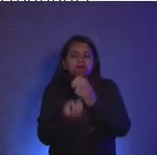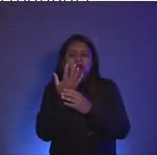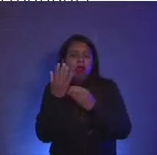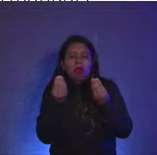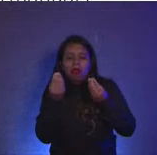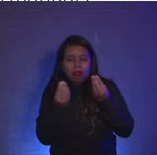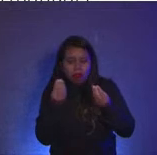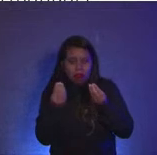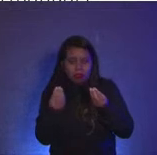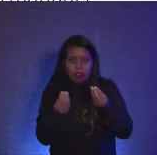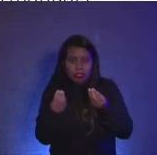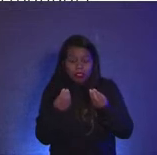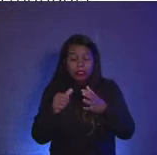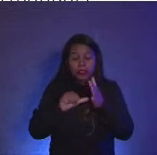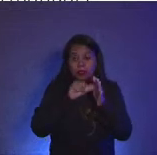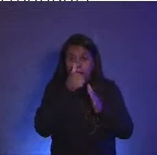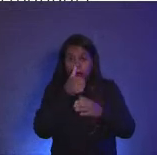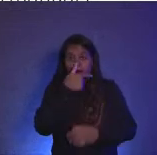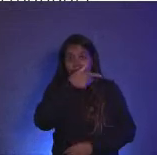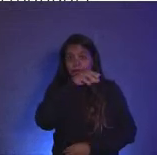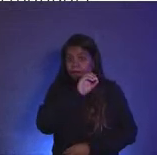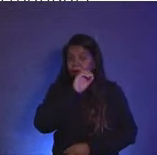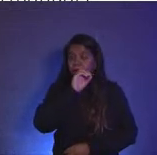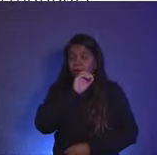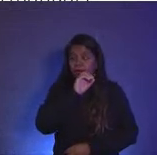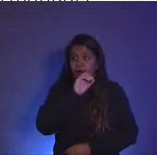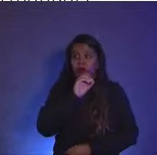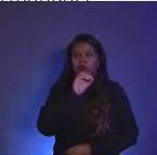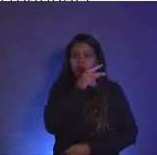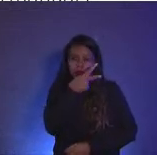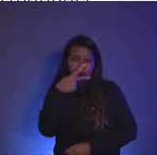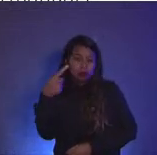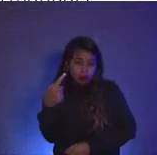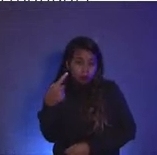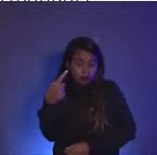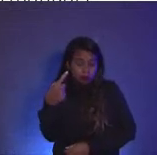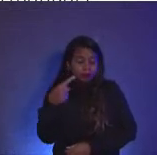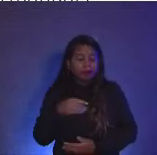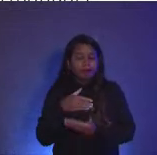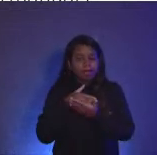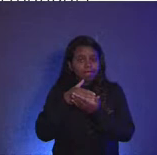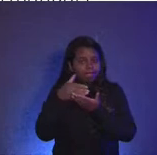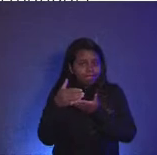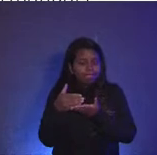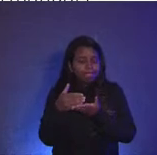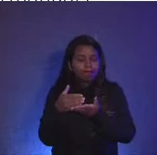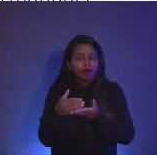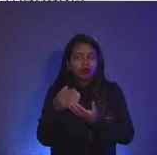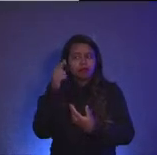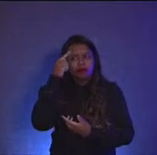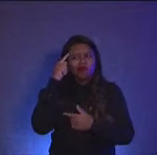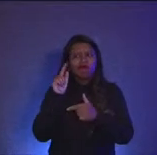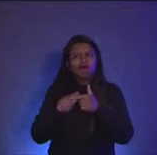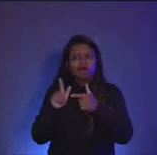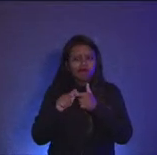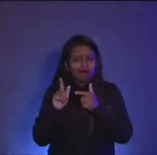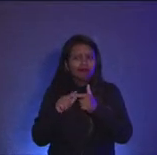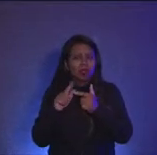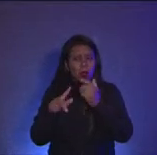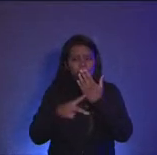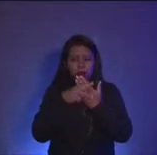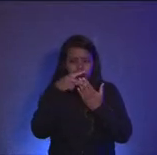fazer ele pela primeira vez no ano passado, em 2021, por causa de um problema muito específico, que a gente tem um